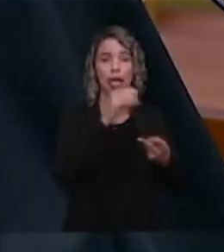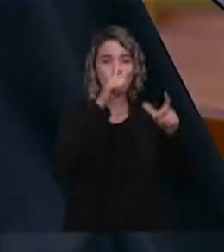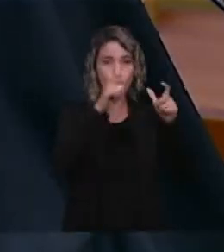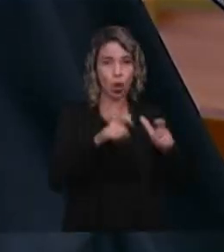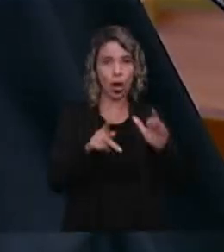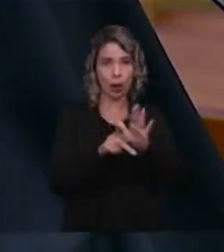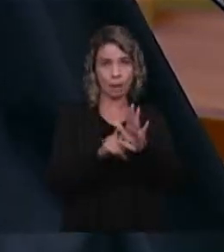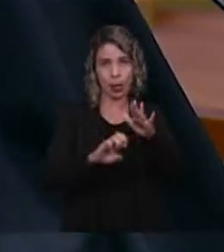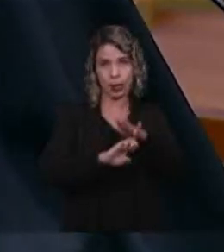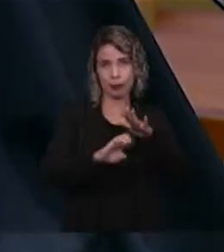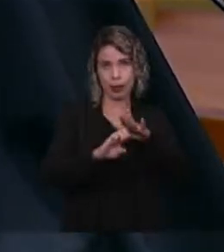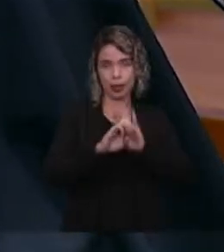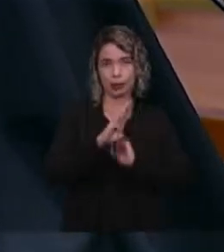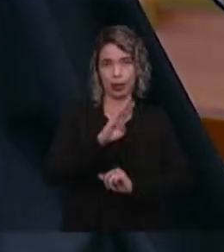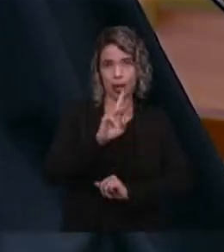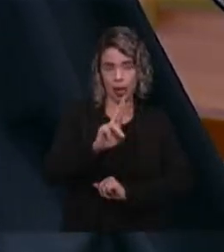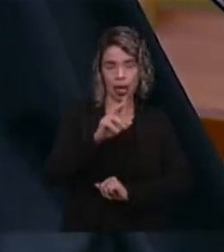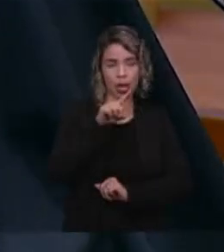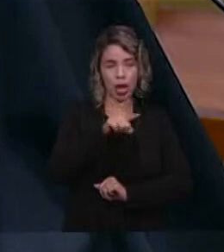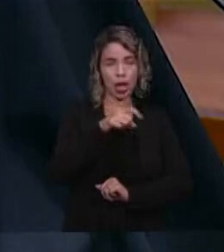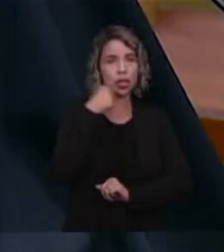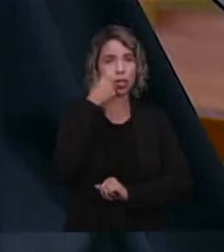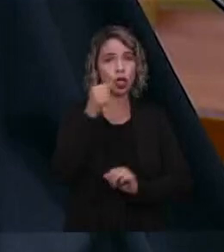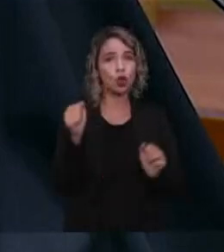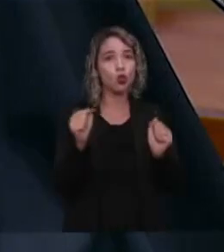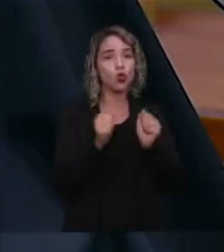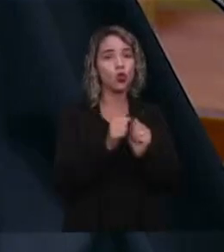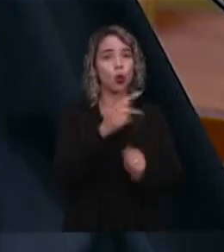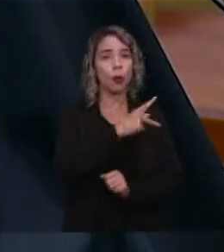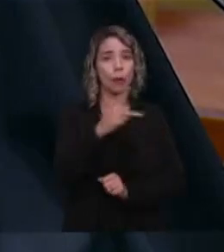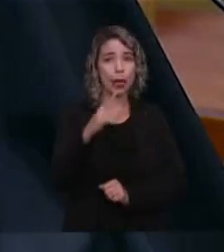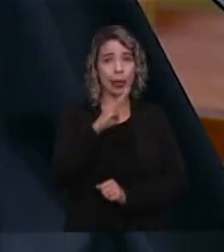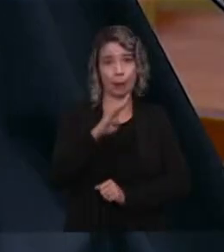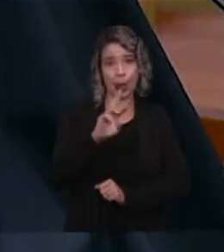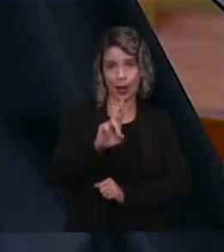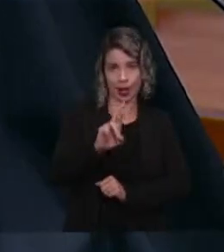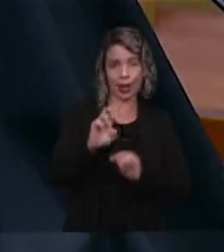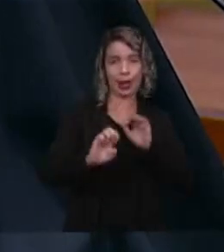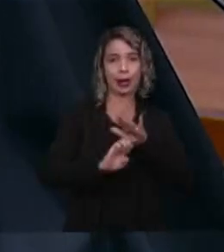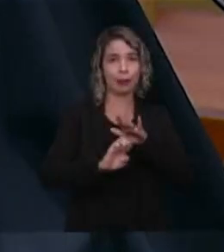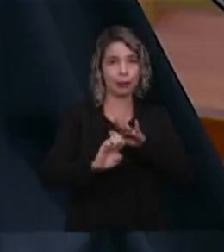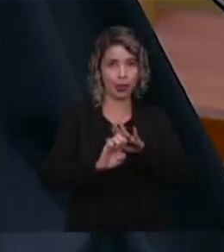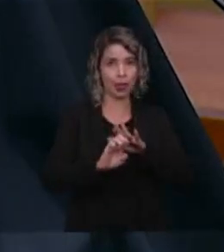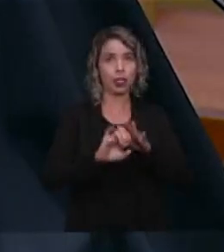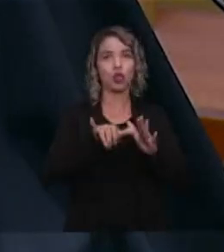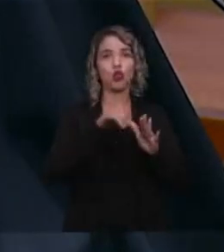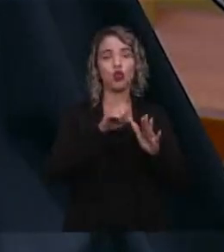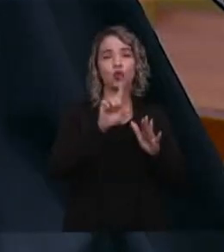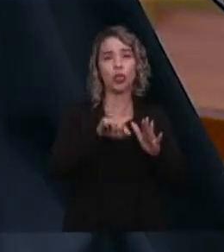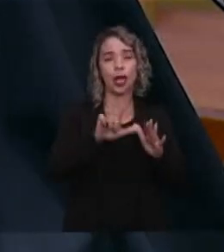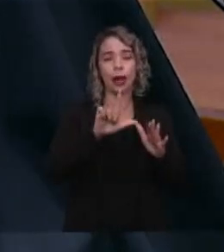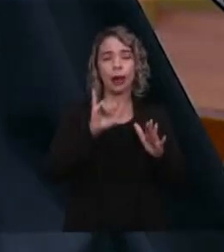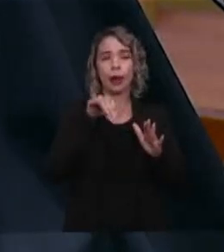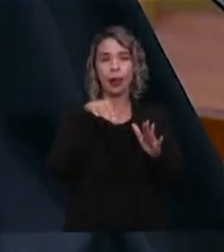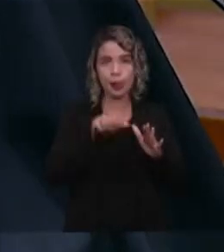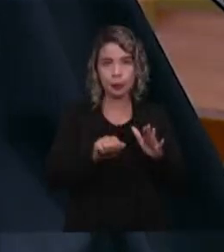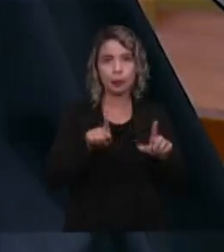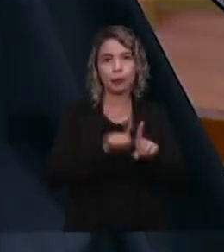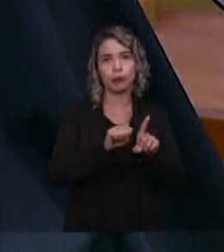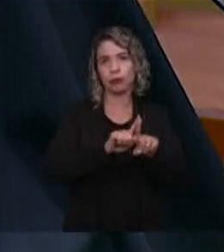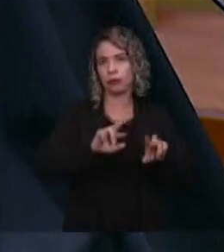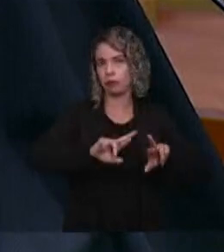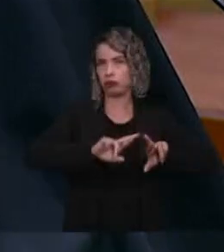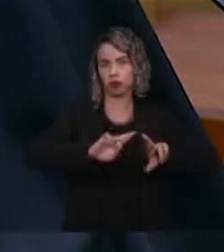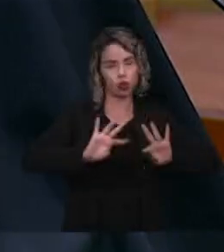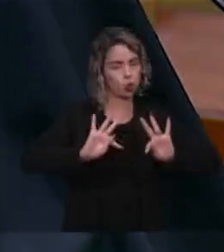BR Distribuidora, quando o senador Fernando Collor se reuniu com o presidente da BR Distribuidora, José Lima de Andrade Neto, bem como com todos os